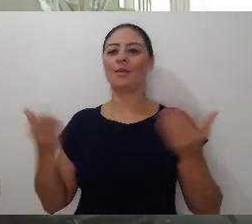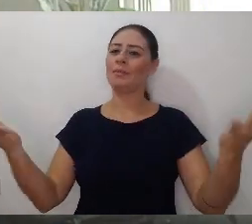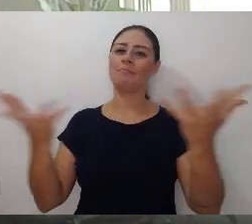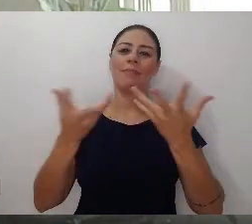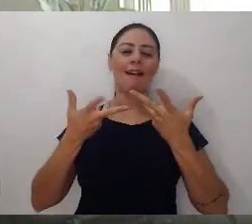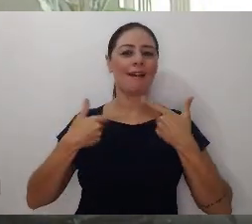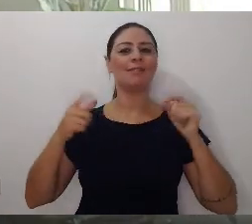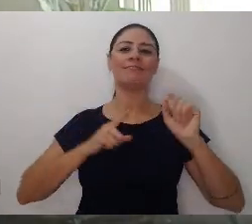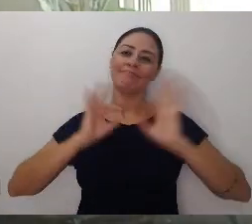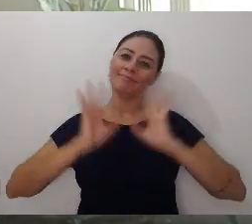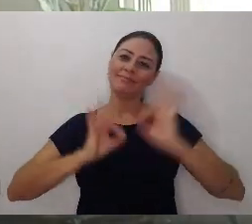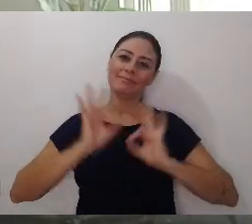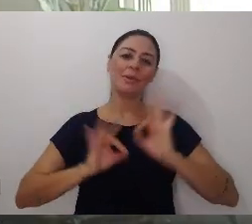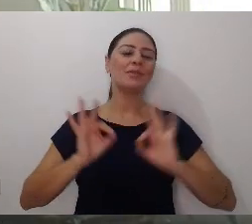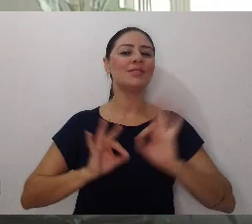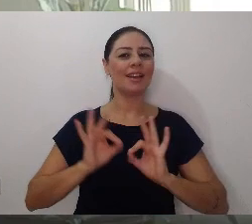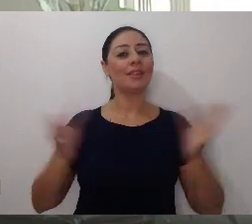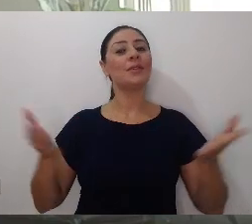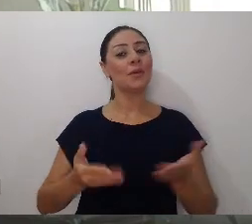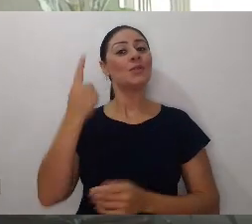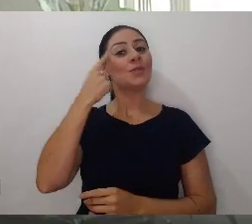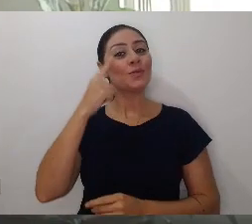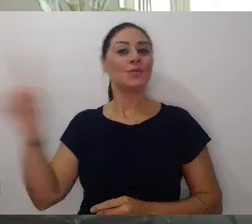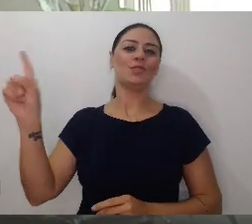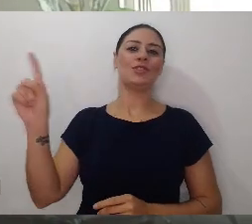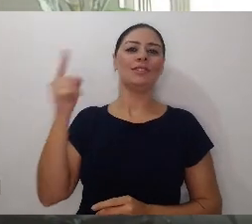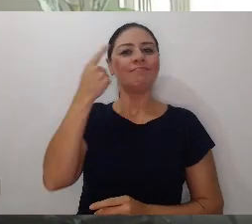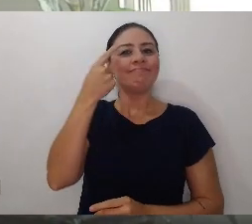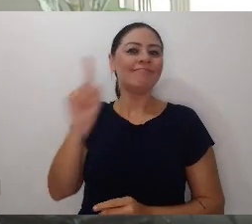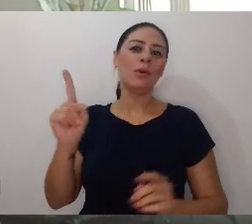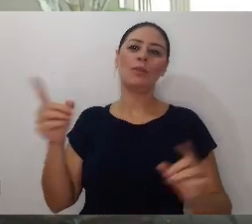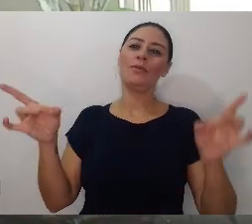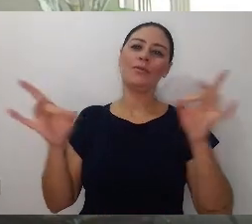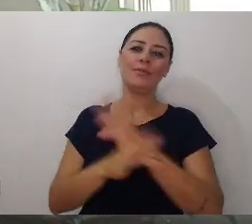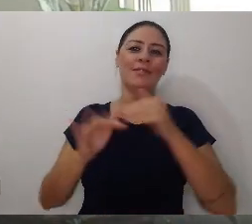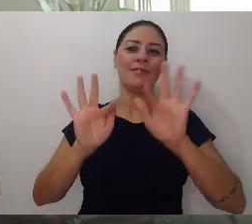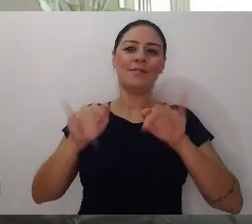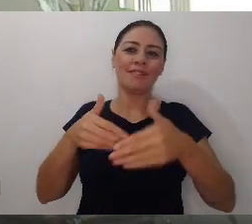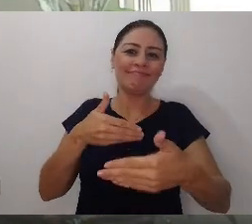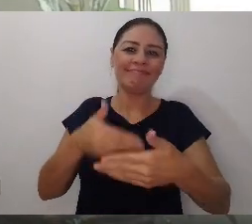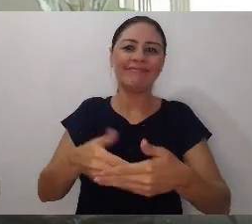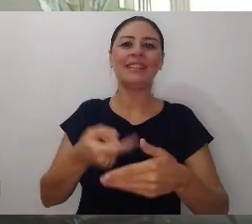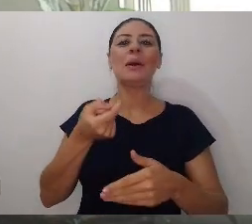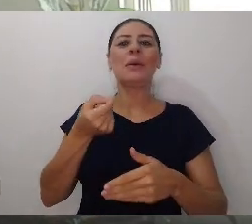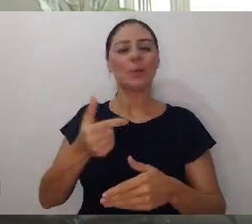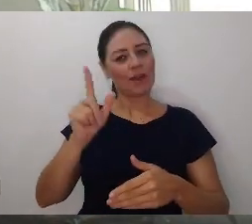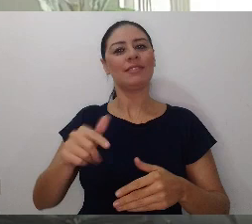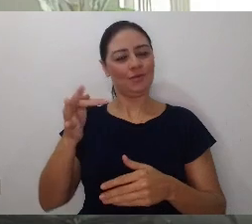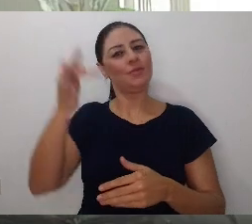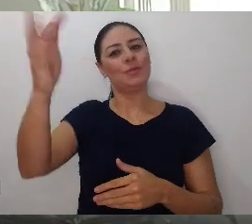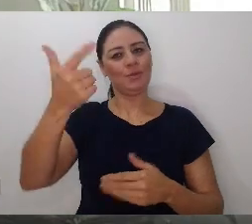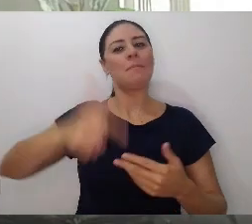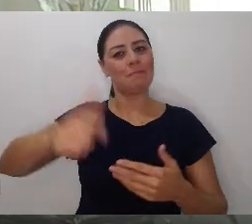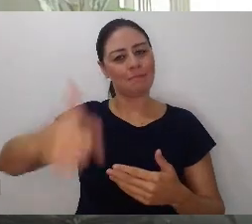foi desenvolvida, desenhada, e hoje chegando ao último dia de um começo de muitos outros momentos, né? É o último